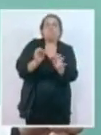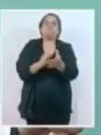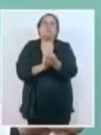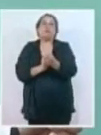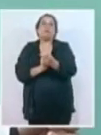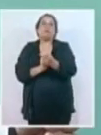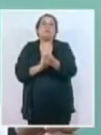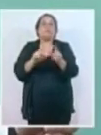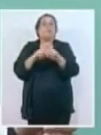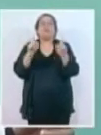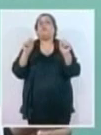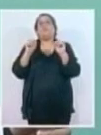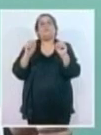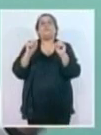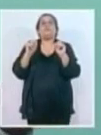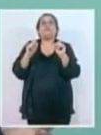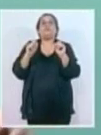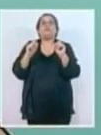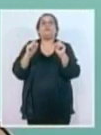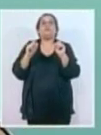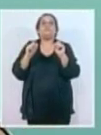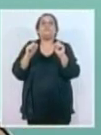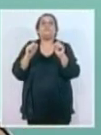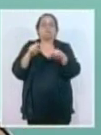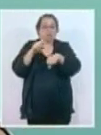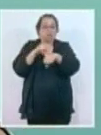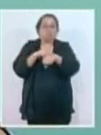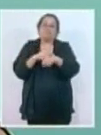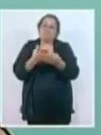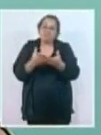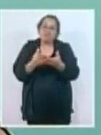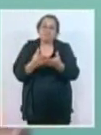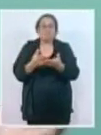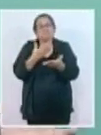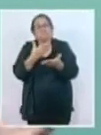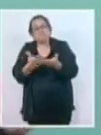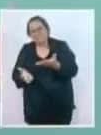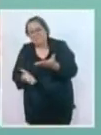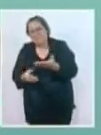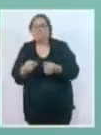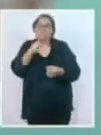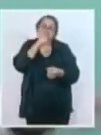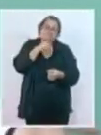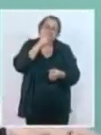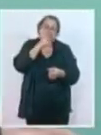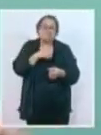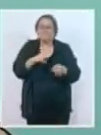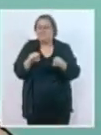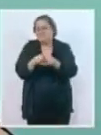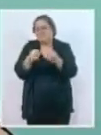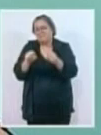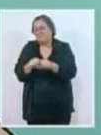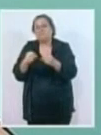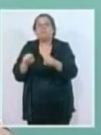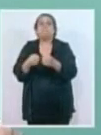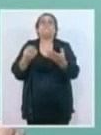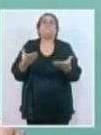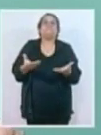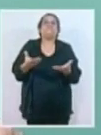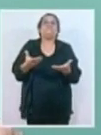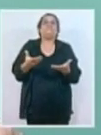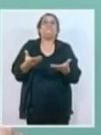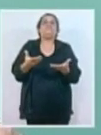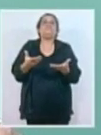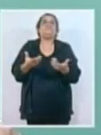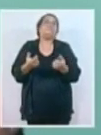é aquela questão... O tempo já deteriora também. Deteriora, né? Não adianta, deteriora. É muita gente, né, Emilisa? Com certeza.